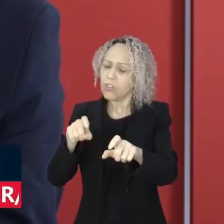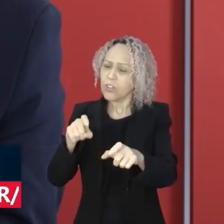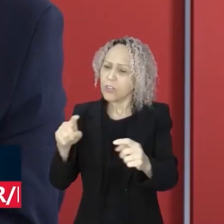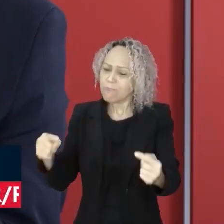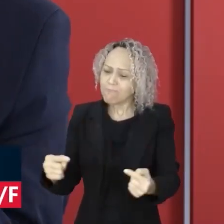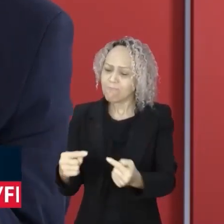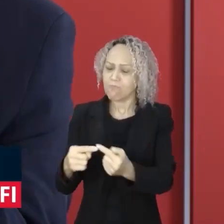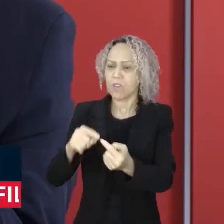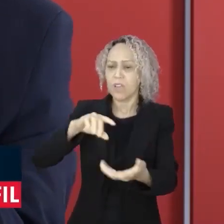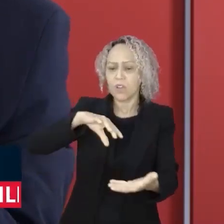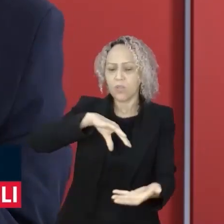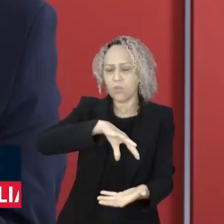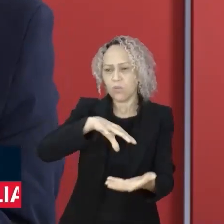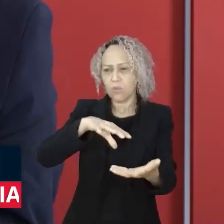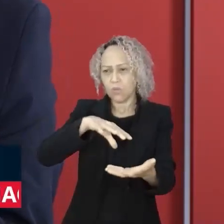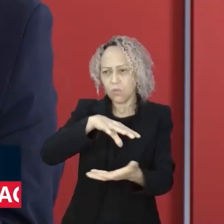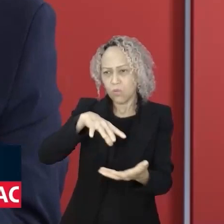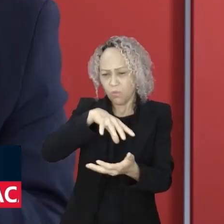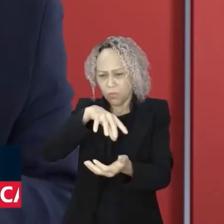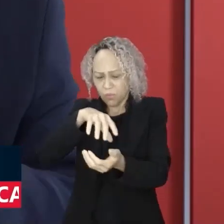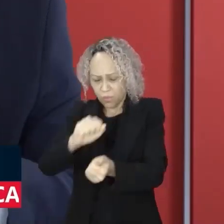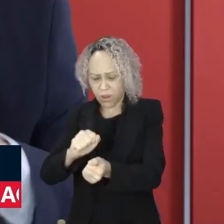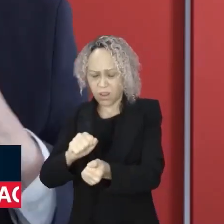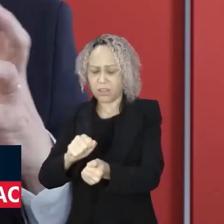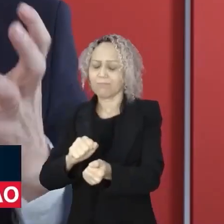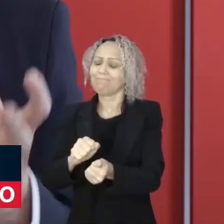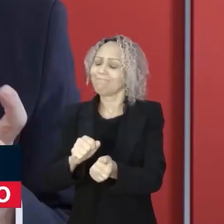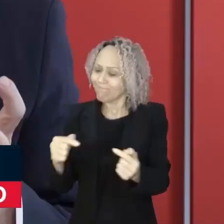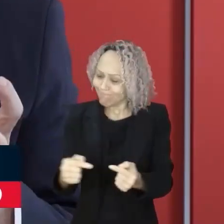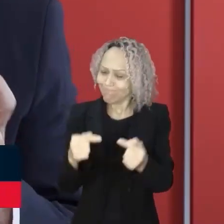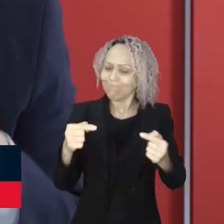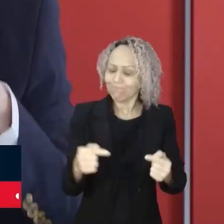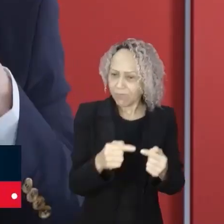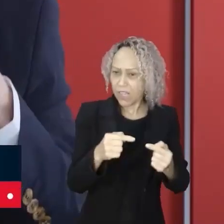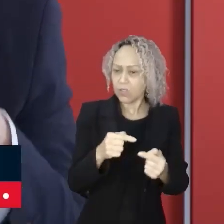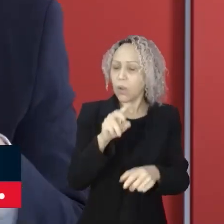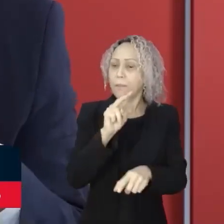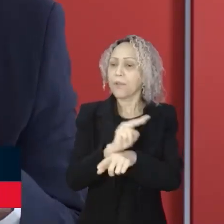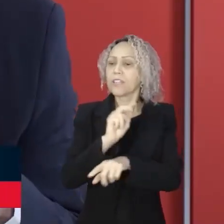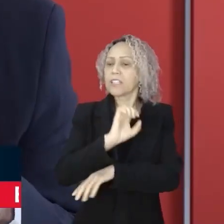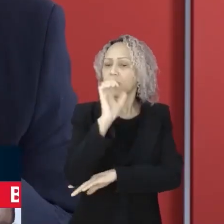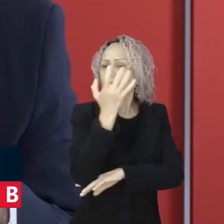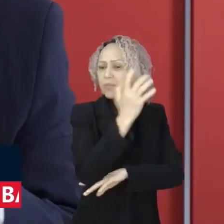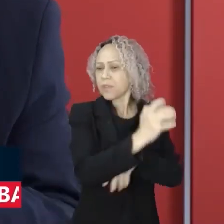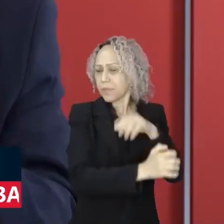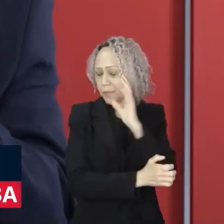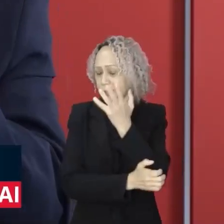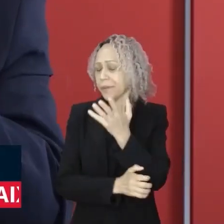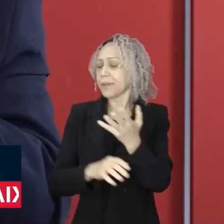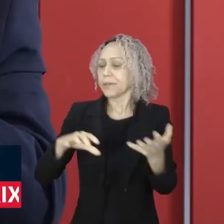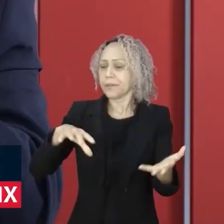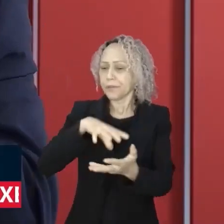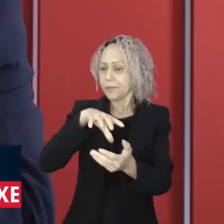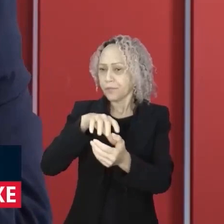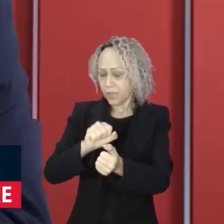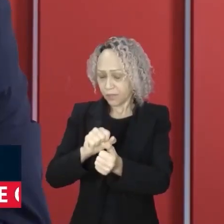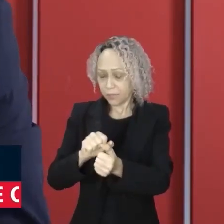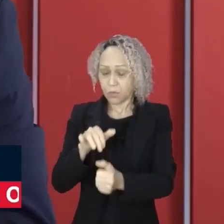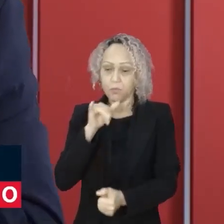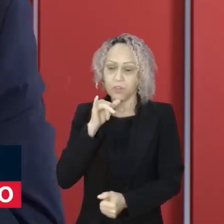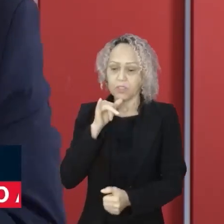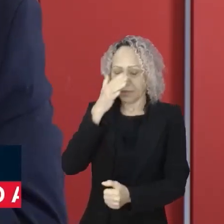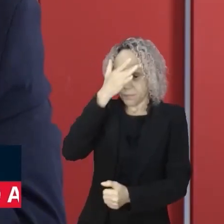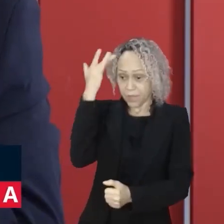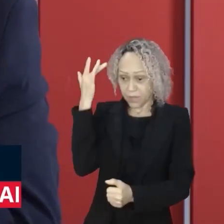agricultura de baixo carbono, a descarbonização, enfim, todo elemento que trabalha com a sustentabilidade, ele vai ter um juro